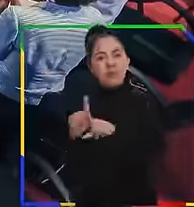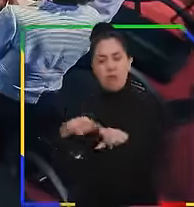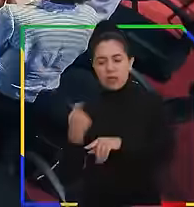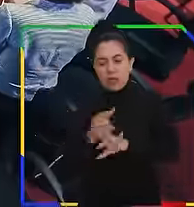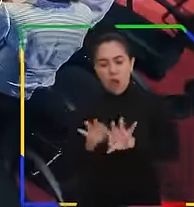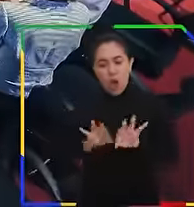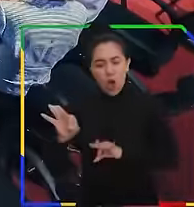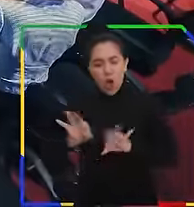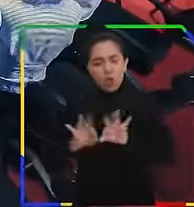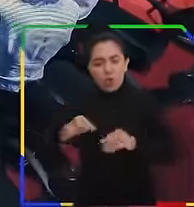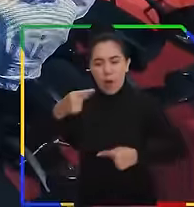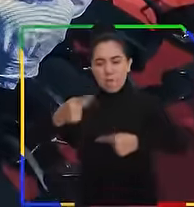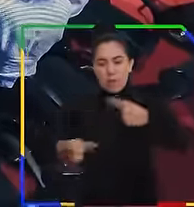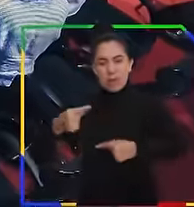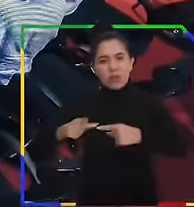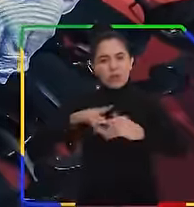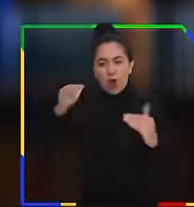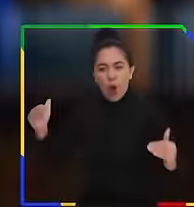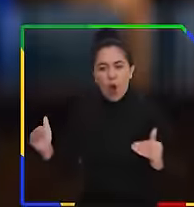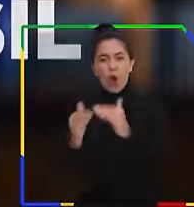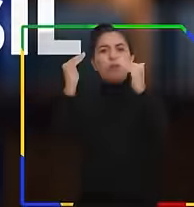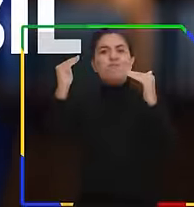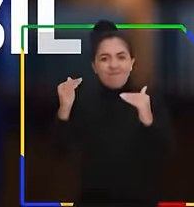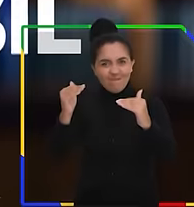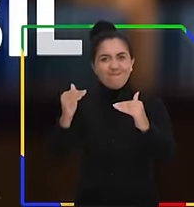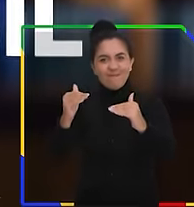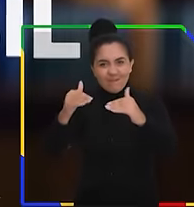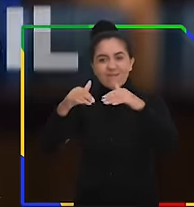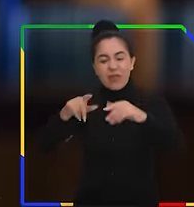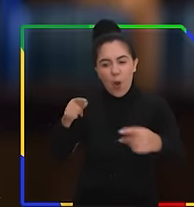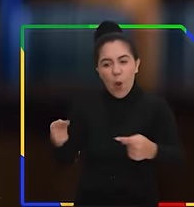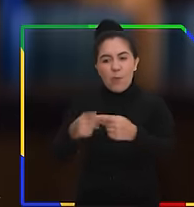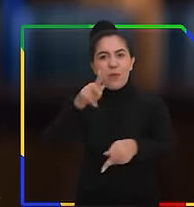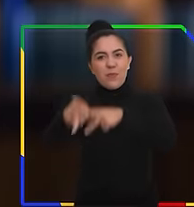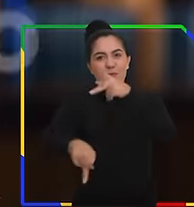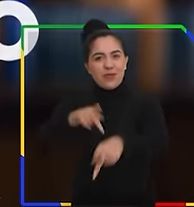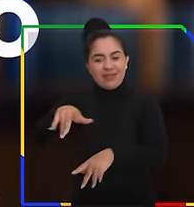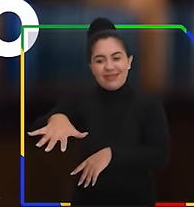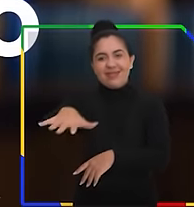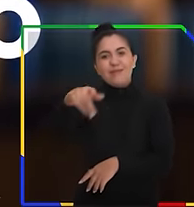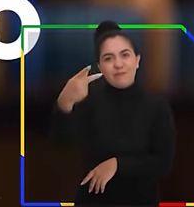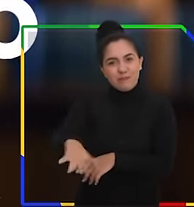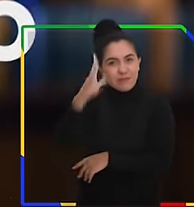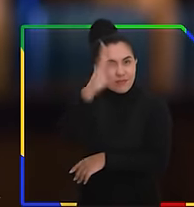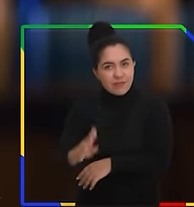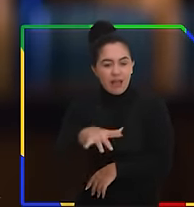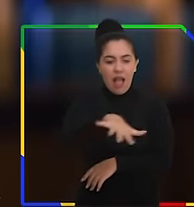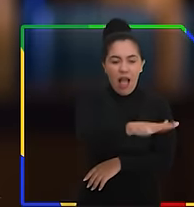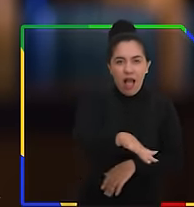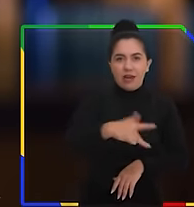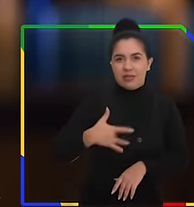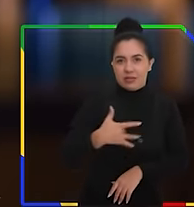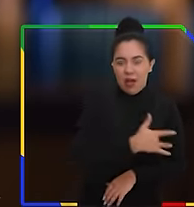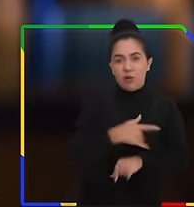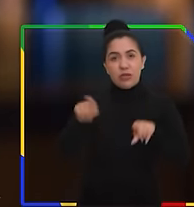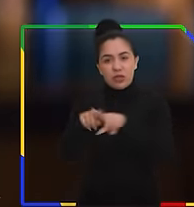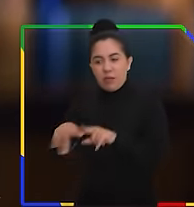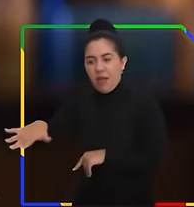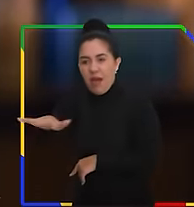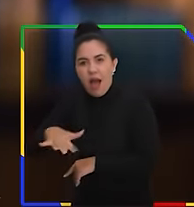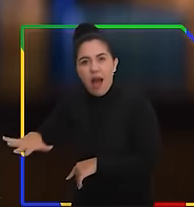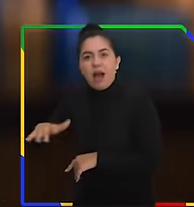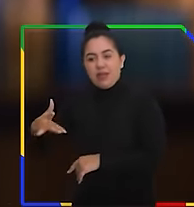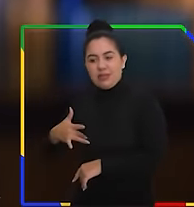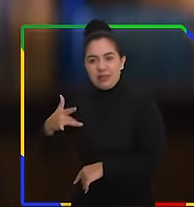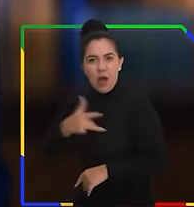uma política externa ativa e altiva, à altura da grandeza do Brasil. Que a saúde e a educação voltassem a ser